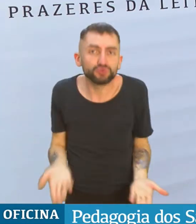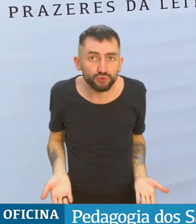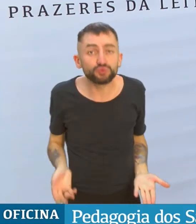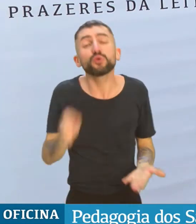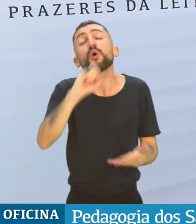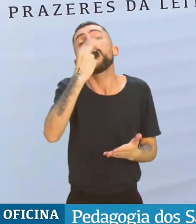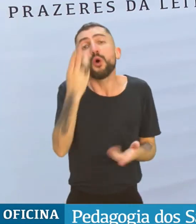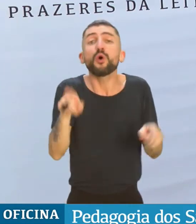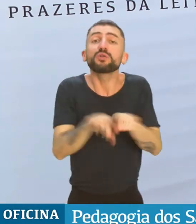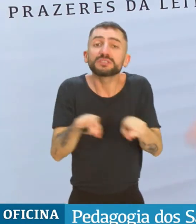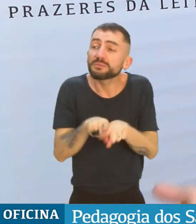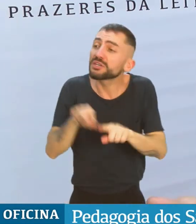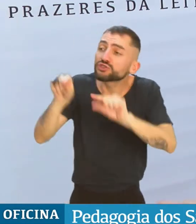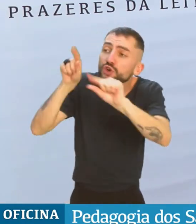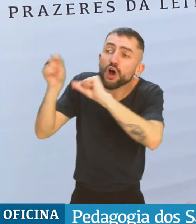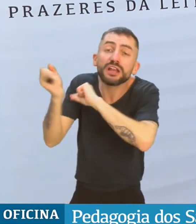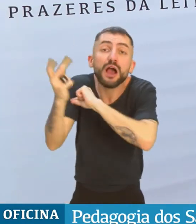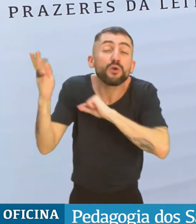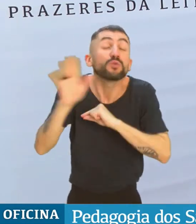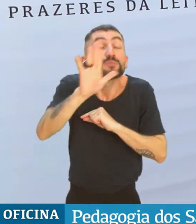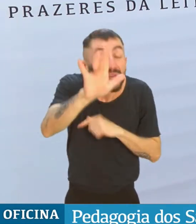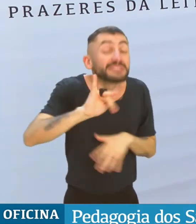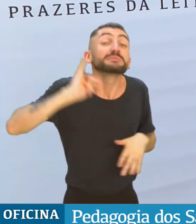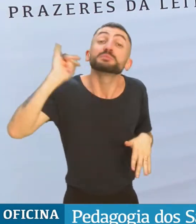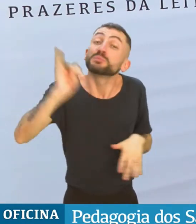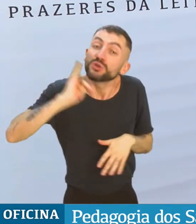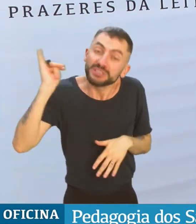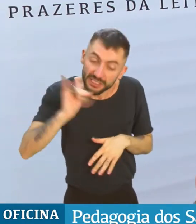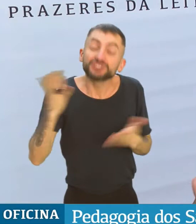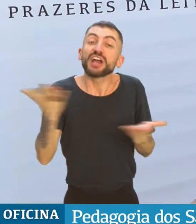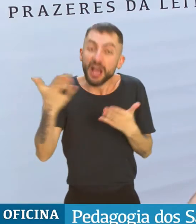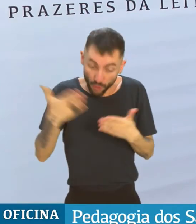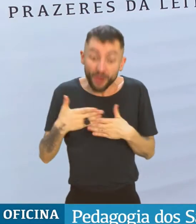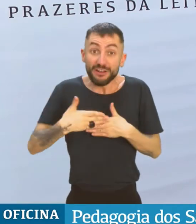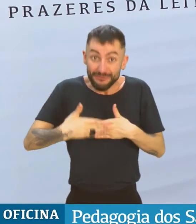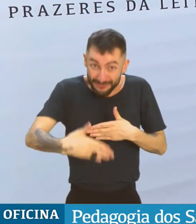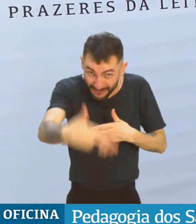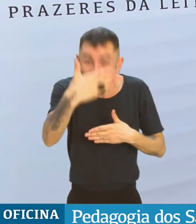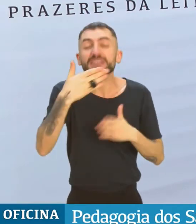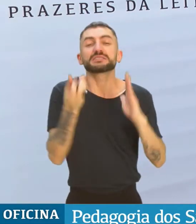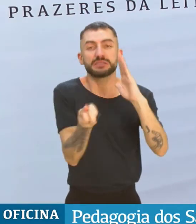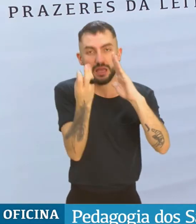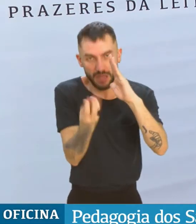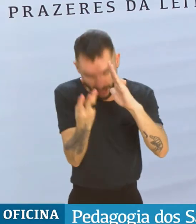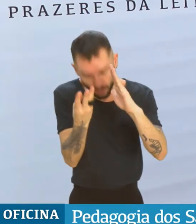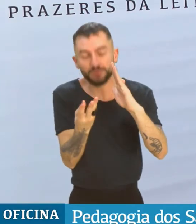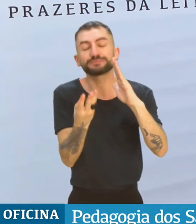reúne alguns ali, mas também é muito importante, nesse processo inicial,